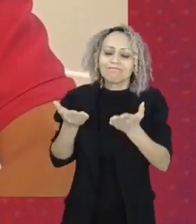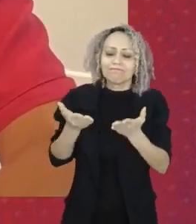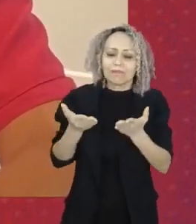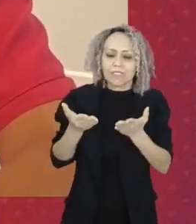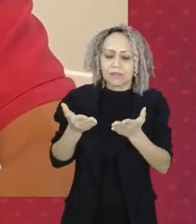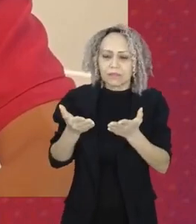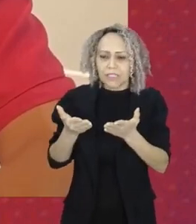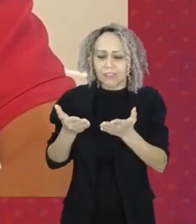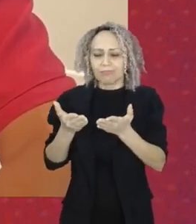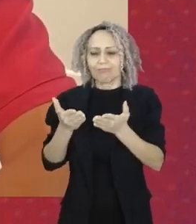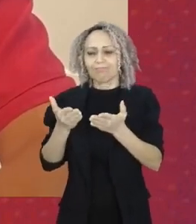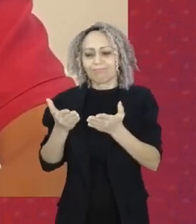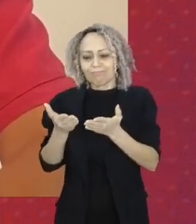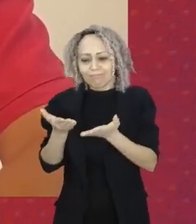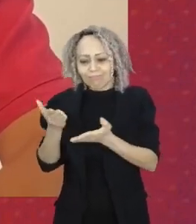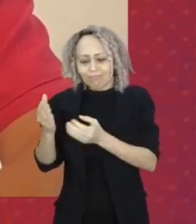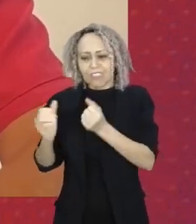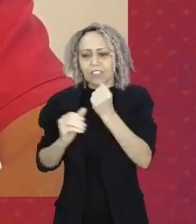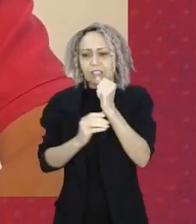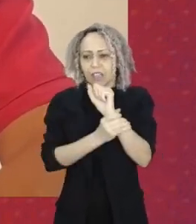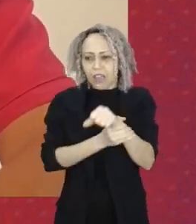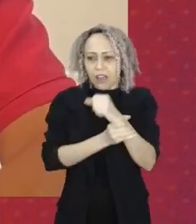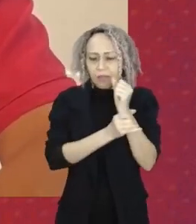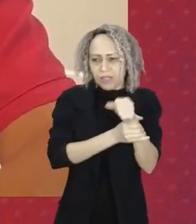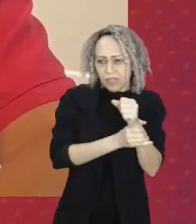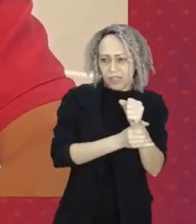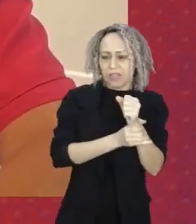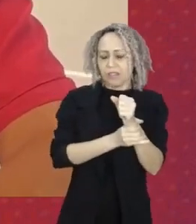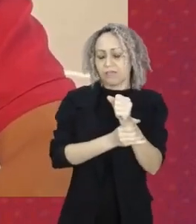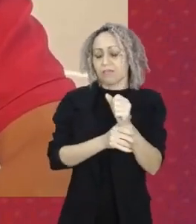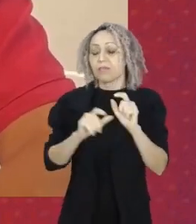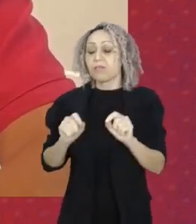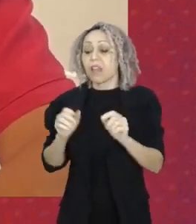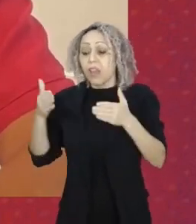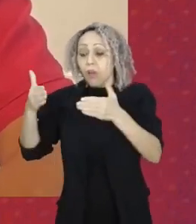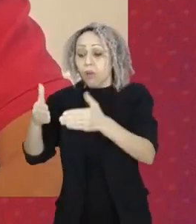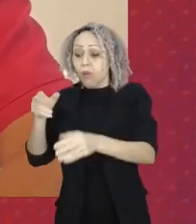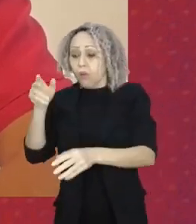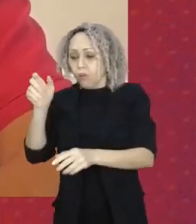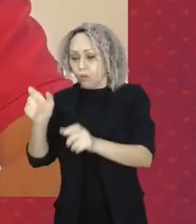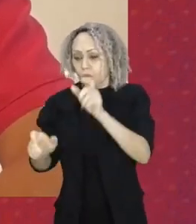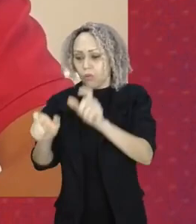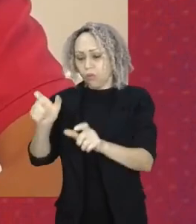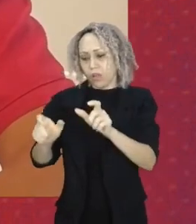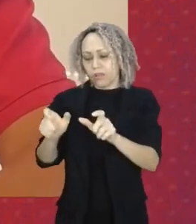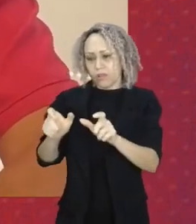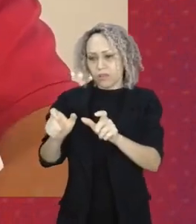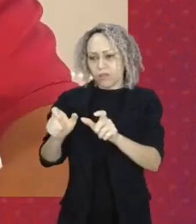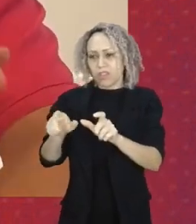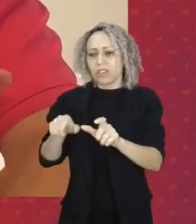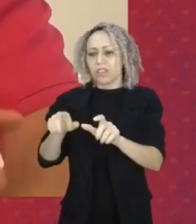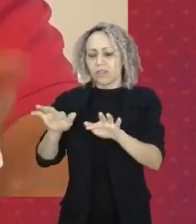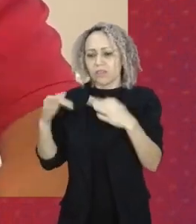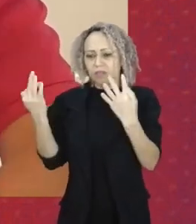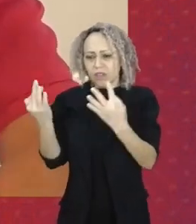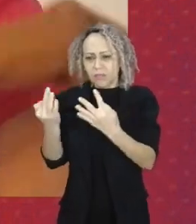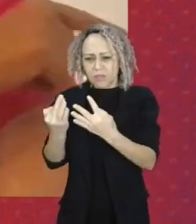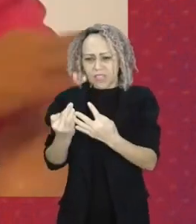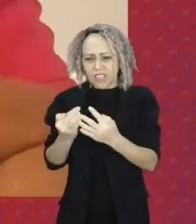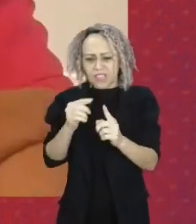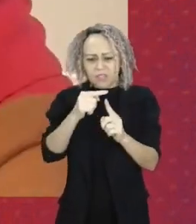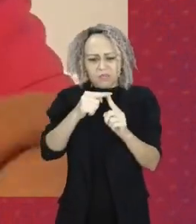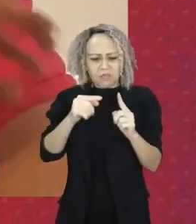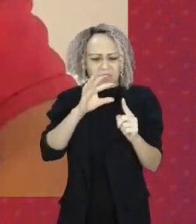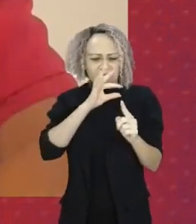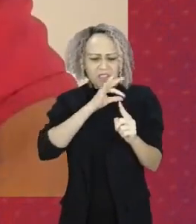reabilitação, tendo como público-alvo as famílias com renda inferior a meio salário mínimo. Lembrem que no